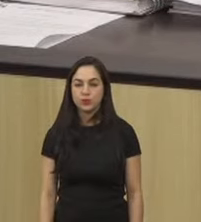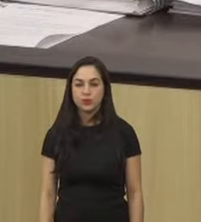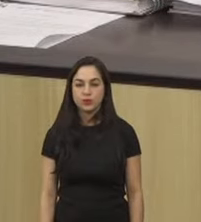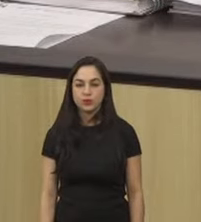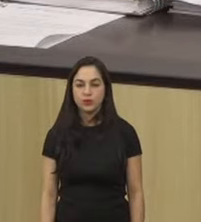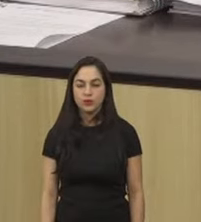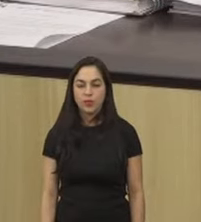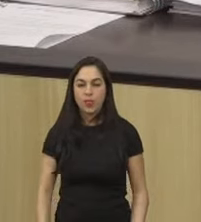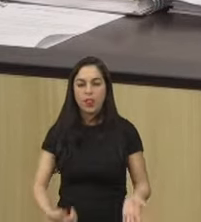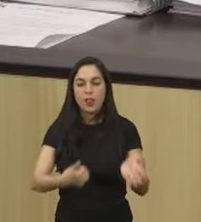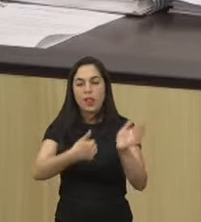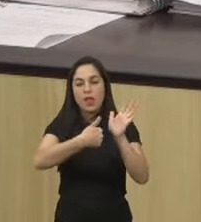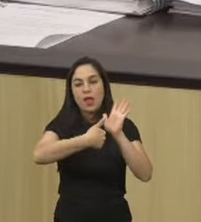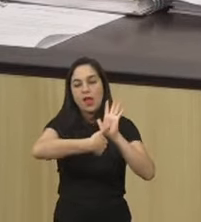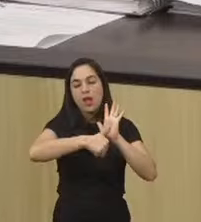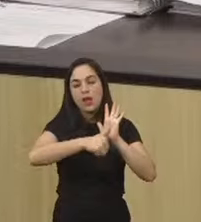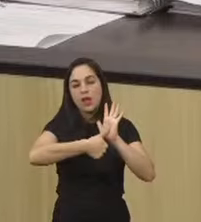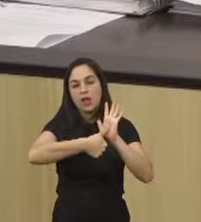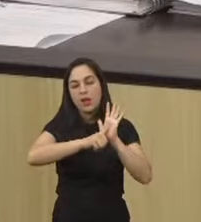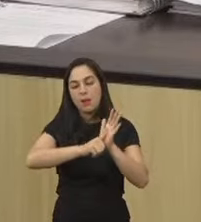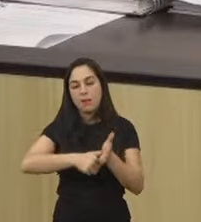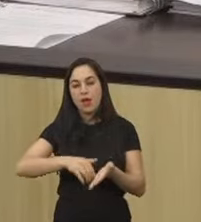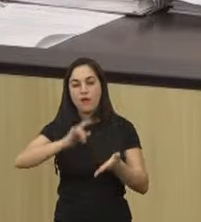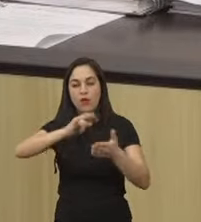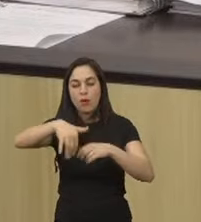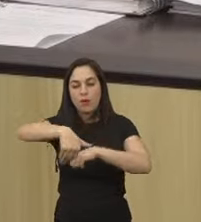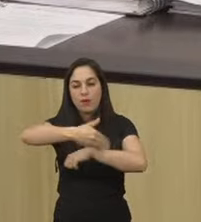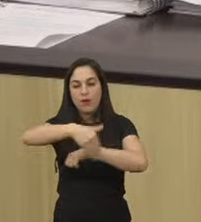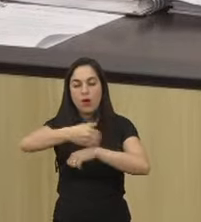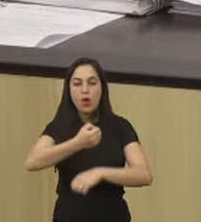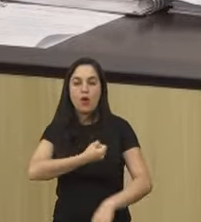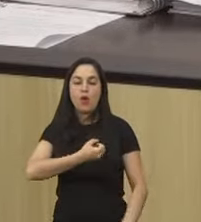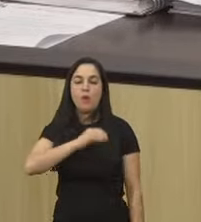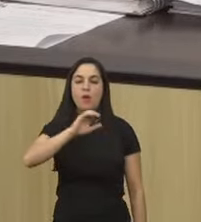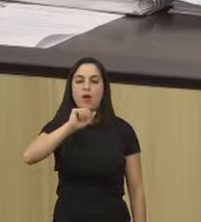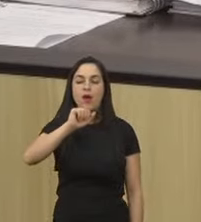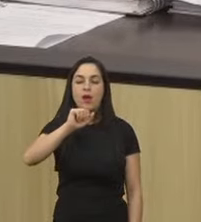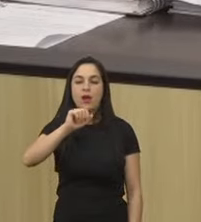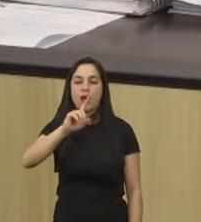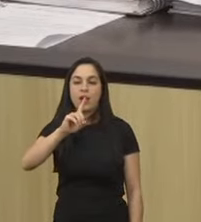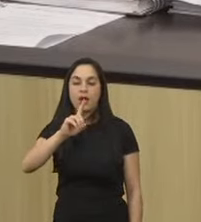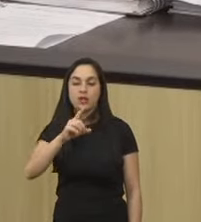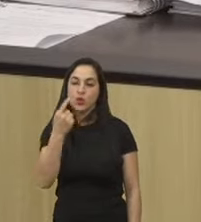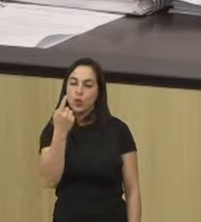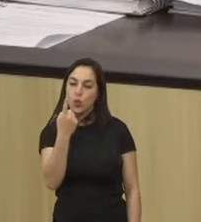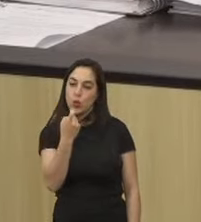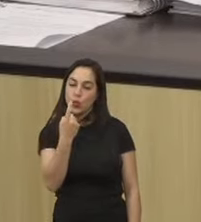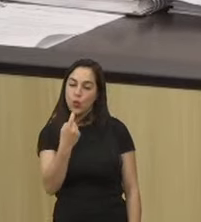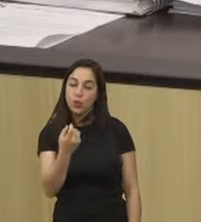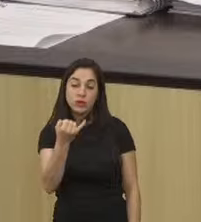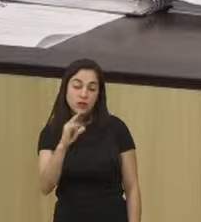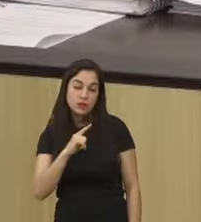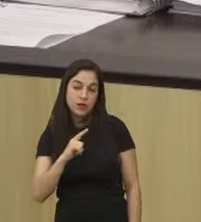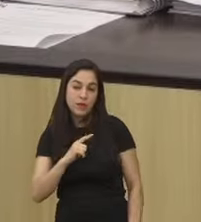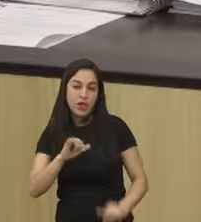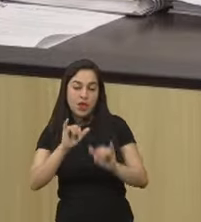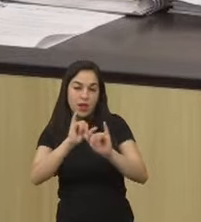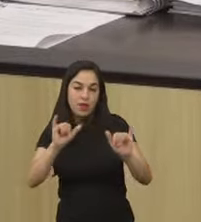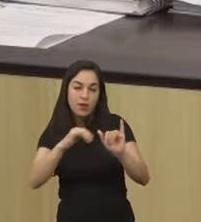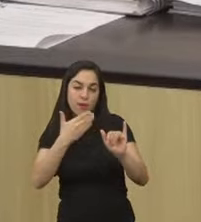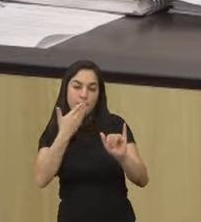RG, CPF, comprovante de endereço, número do cadastro único, CAD único, se houver, e informar na solicitação